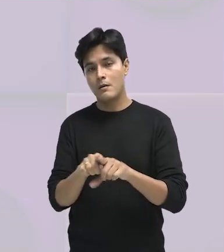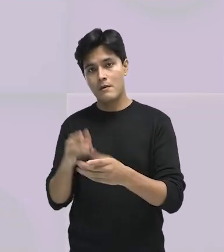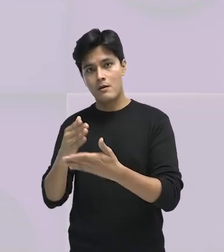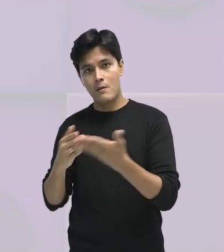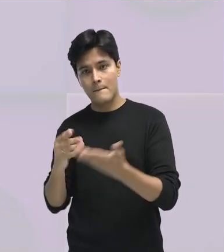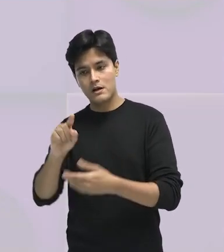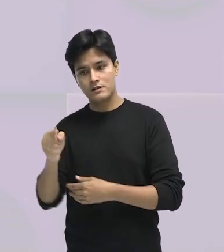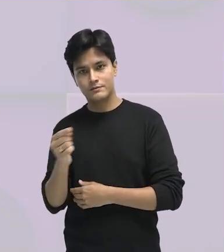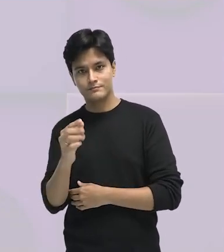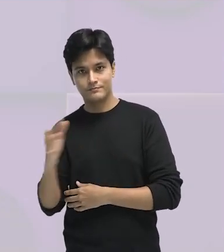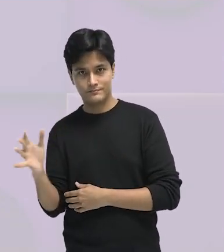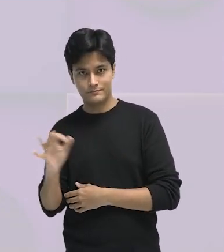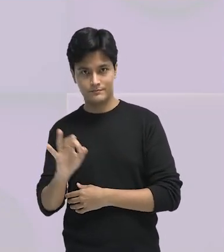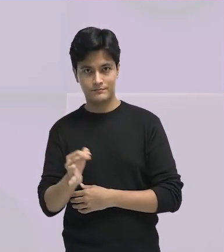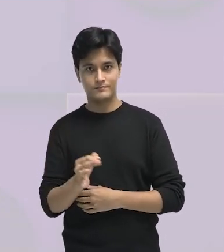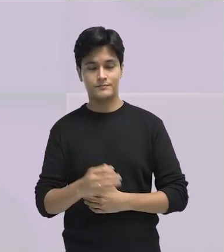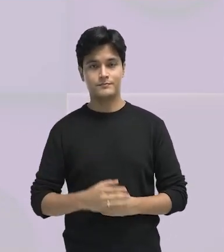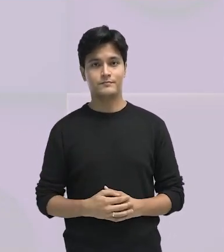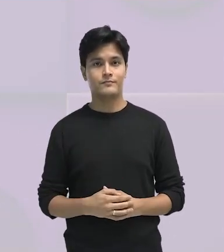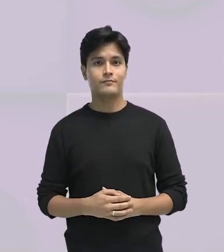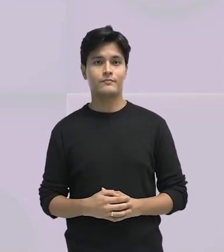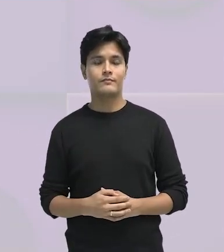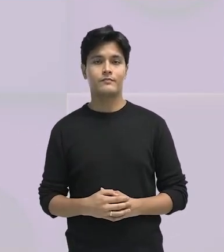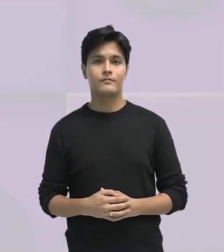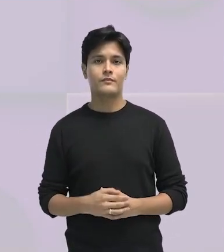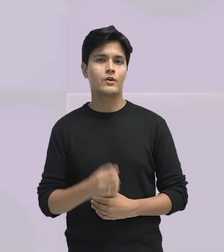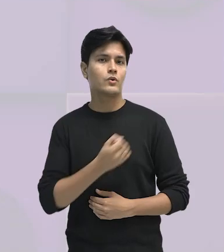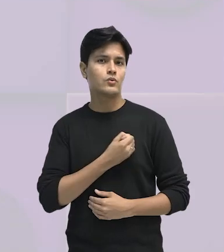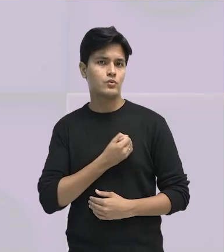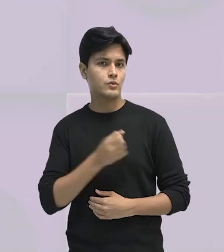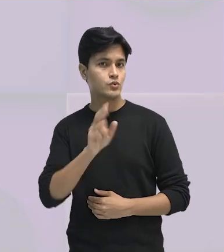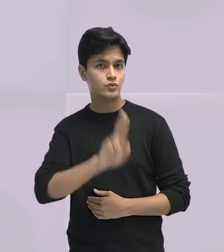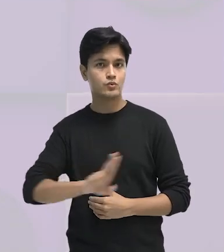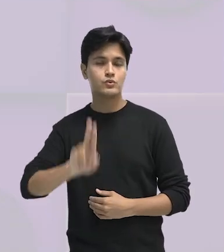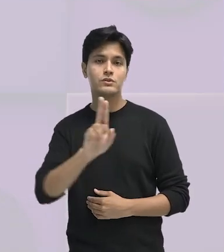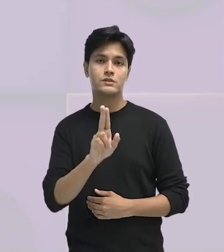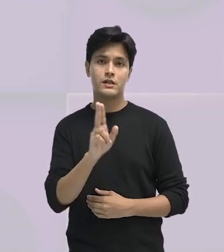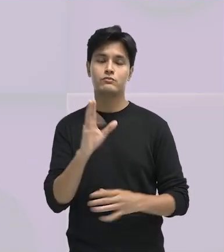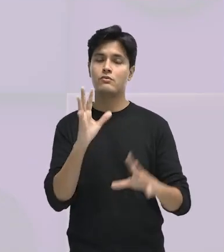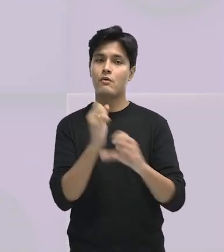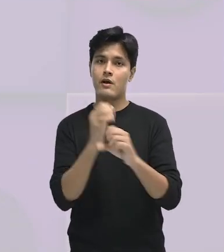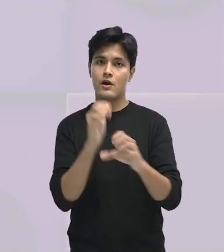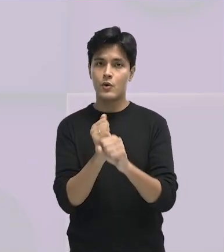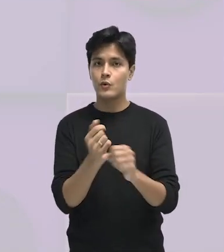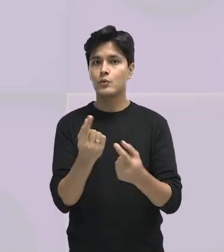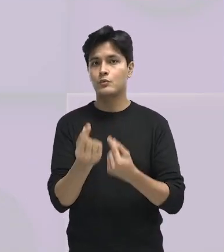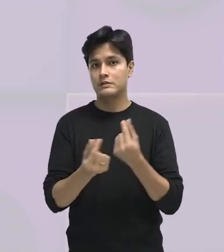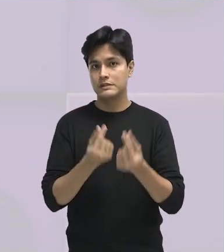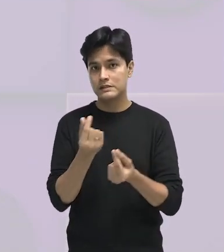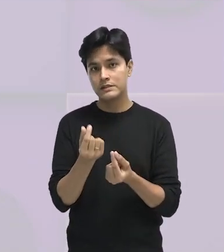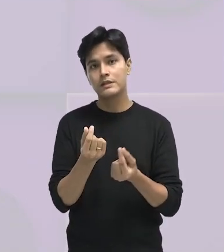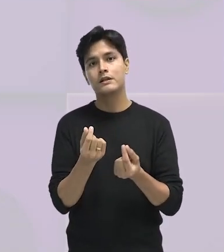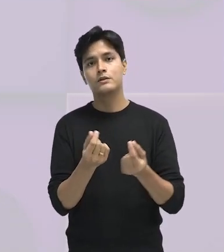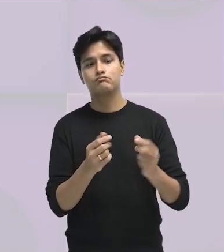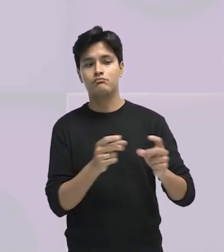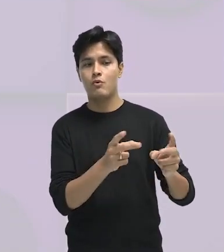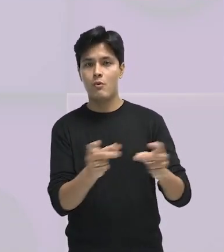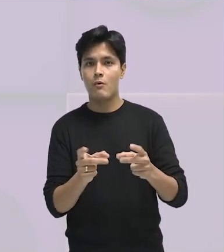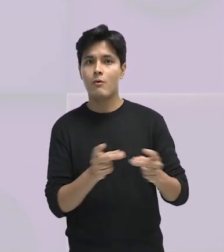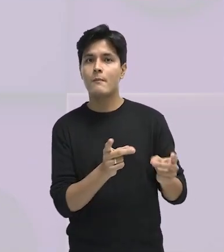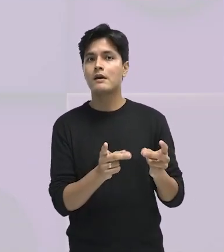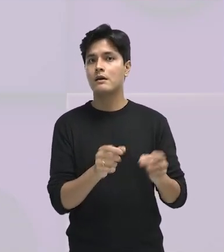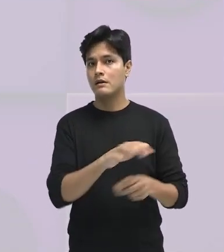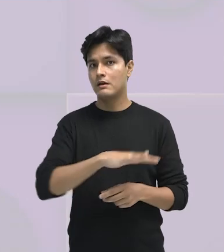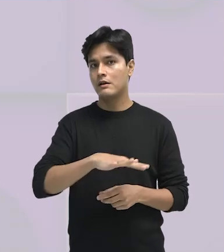da vírgula, ok? São números muito utilizados nas operações financeiras, sobretudo, no comércio, né,